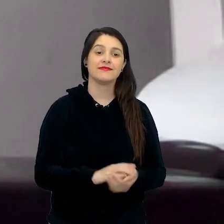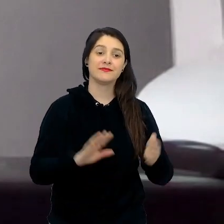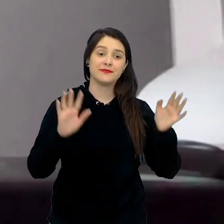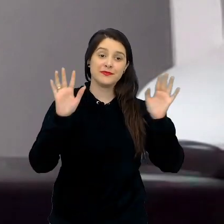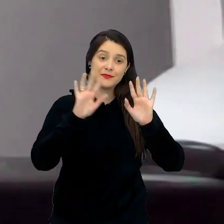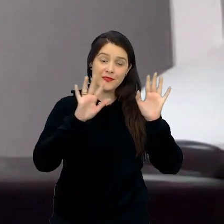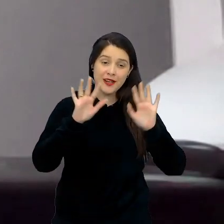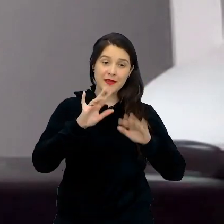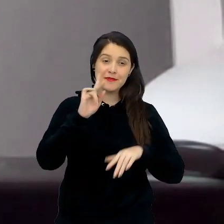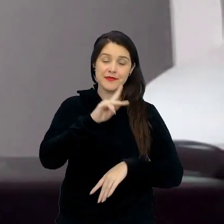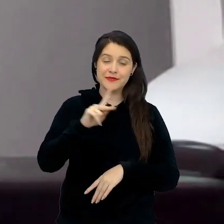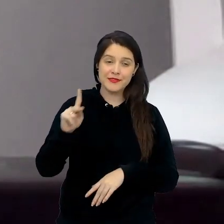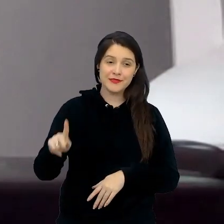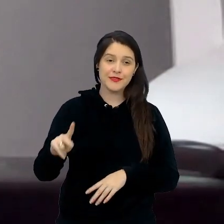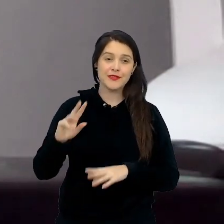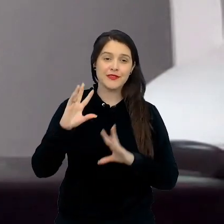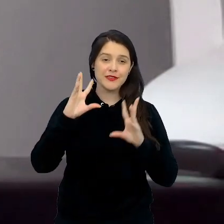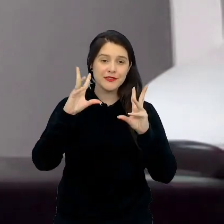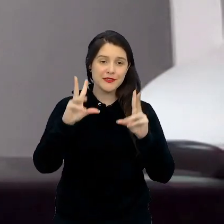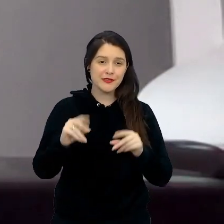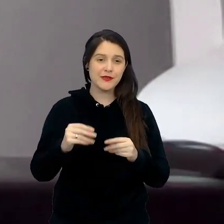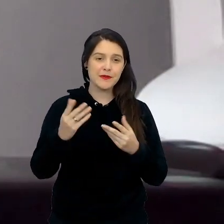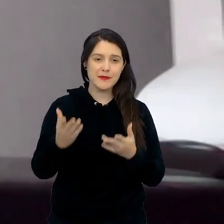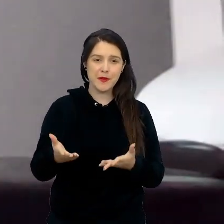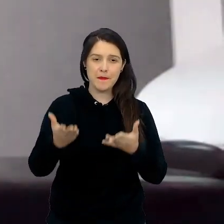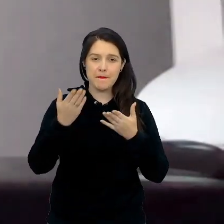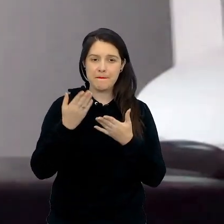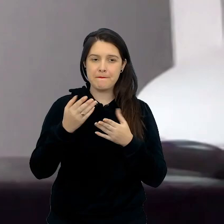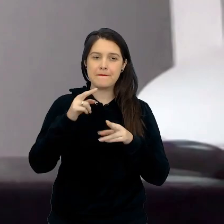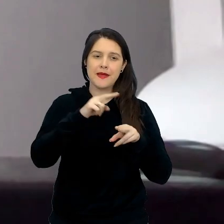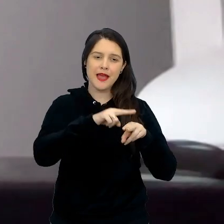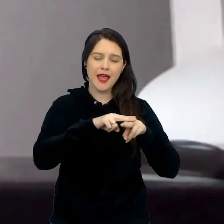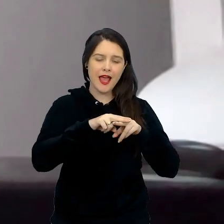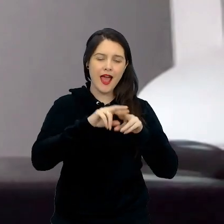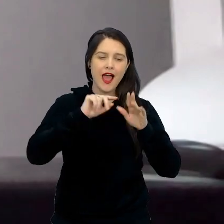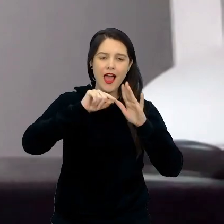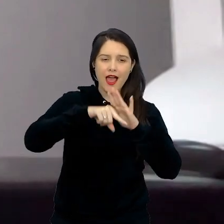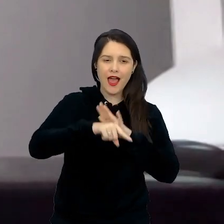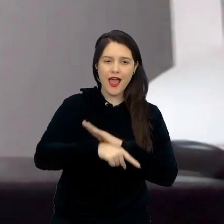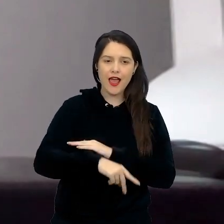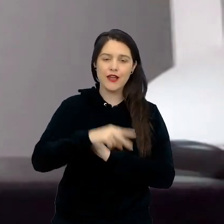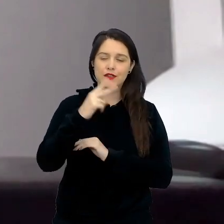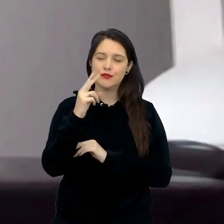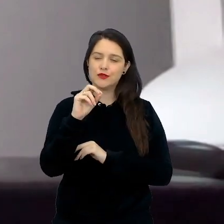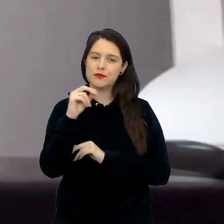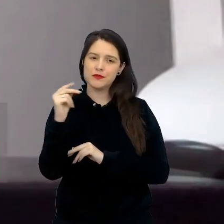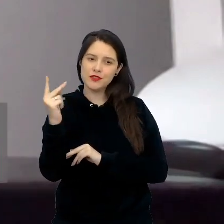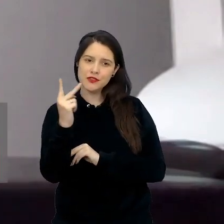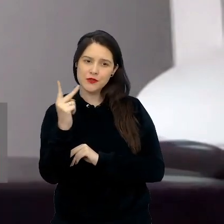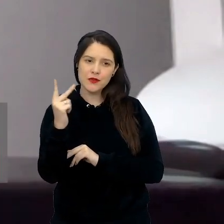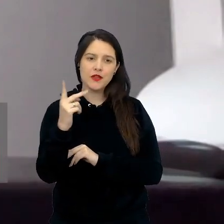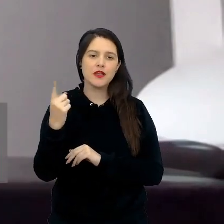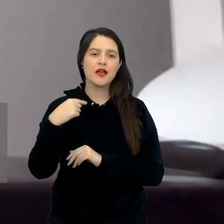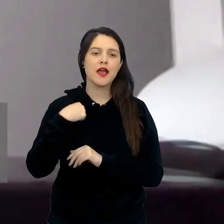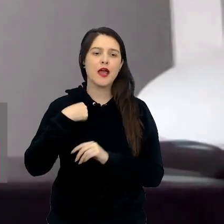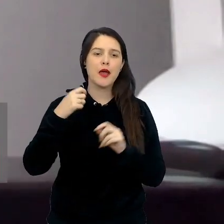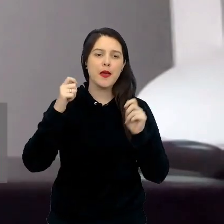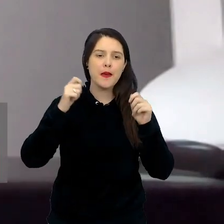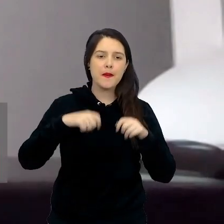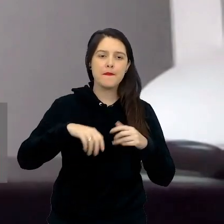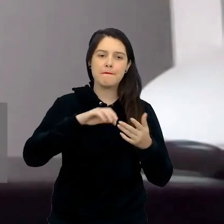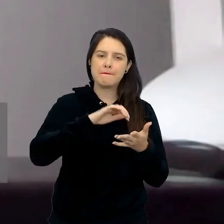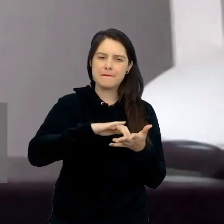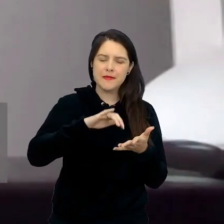Olá, professores, sejam bem-vindos ao Programa de Recuperação e Aprofundamento de 2022, proposto pela